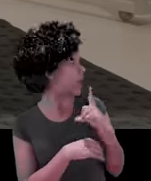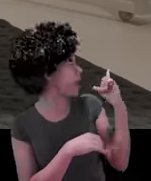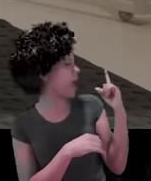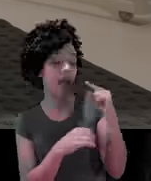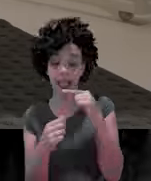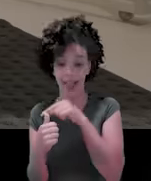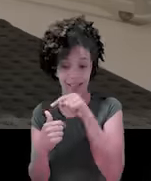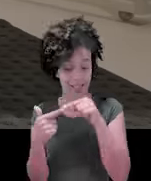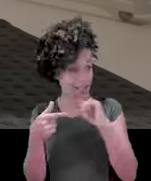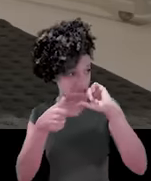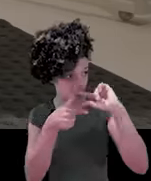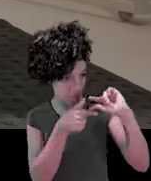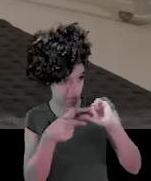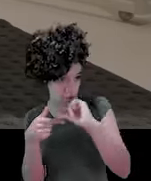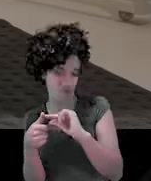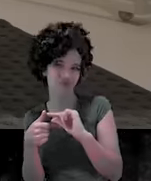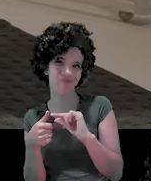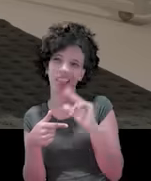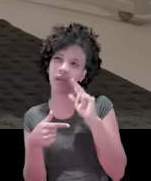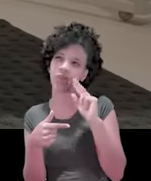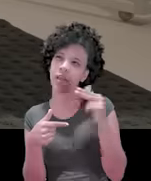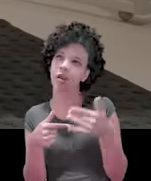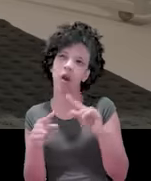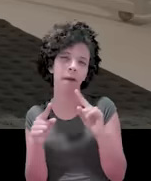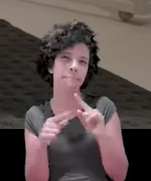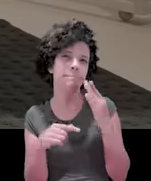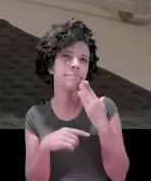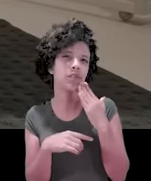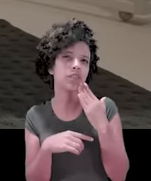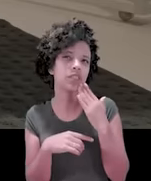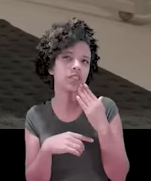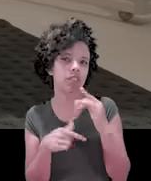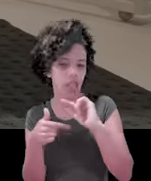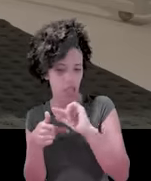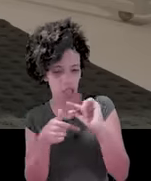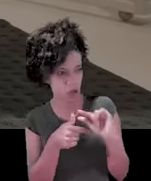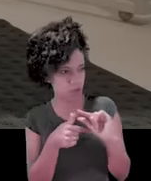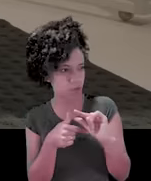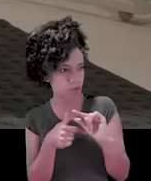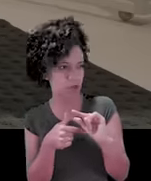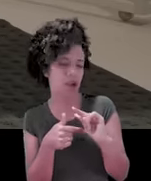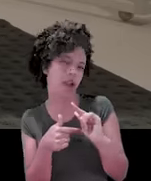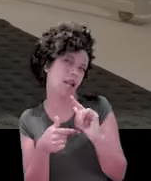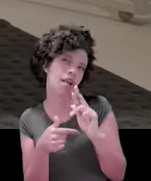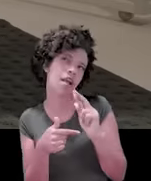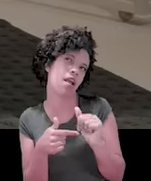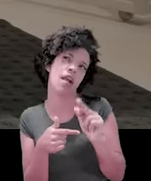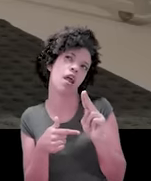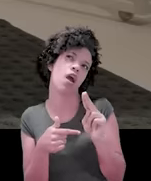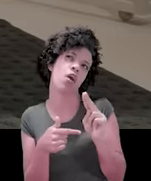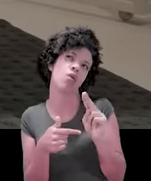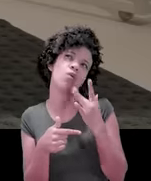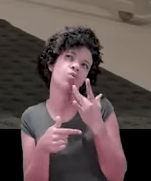cara quadradinho desde aqui eu não vou me lembrar agora mas eu sei que isso aqui é um grau 1°